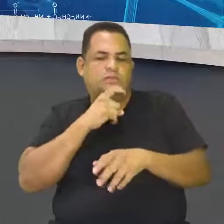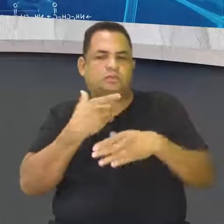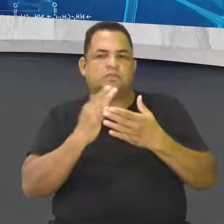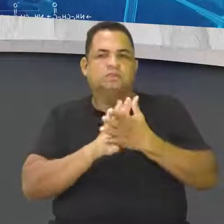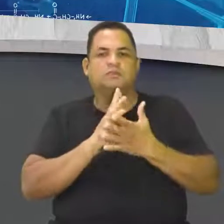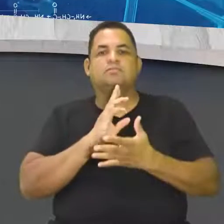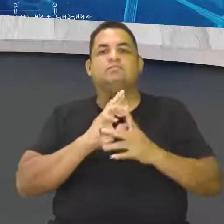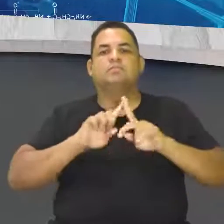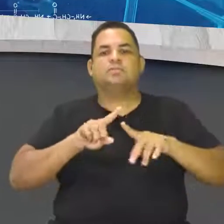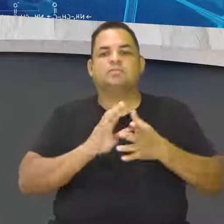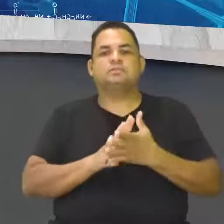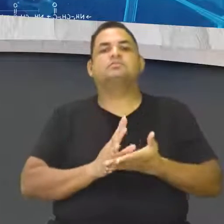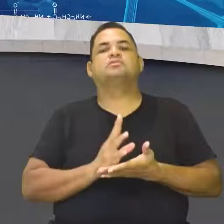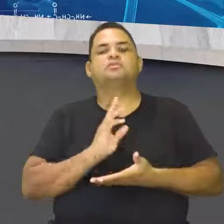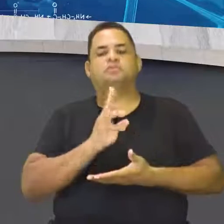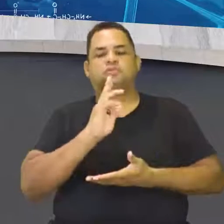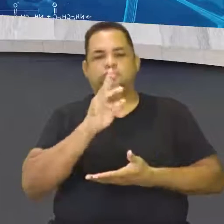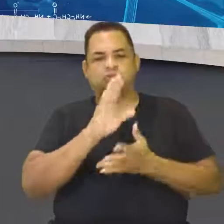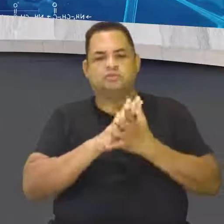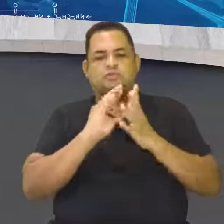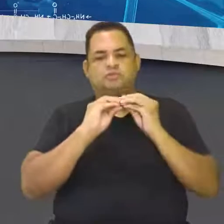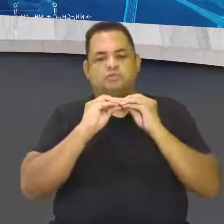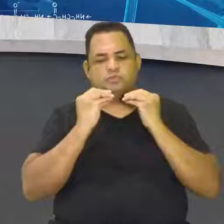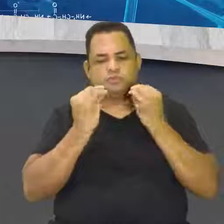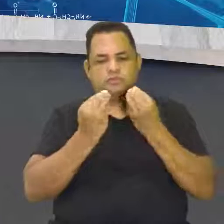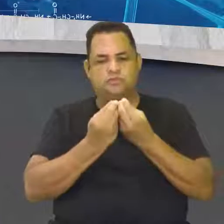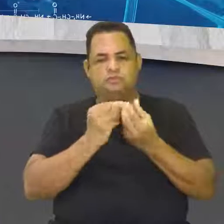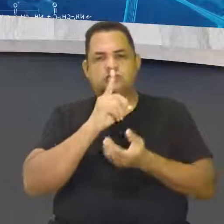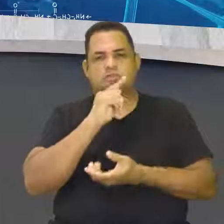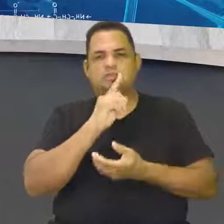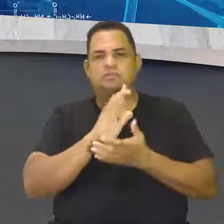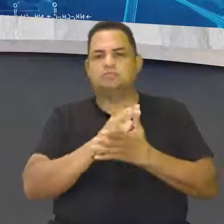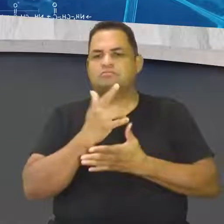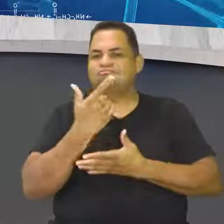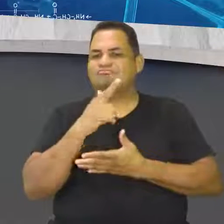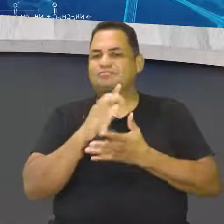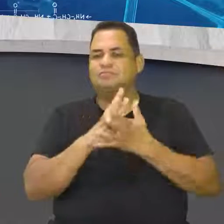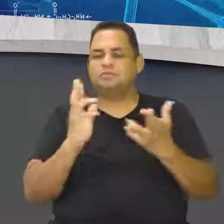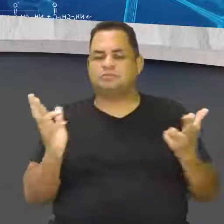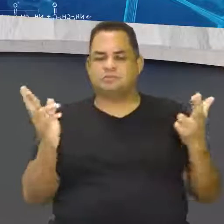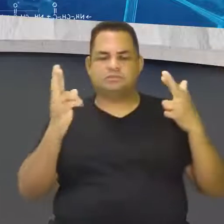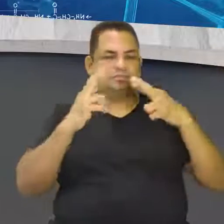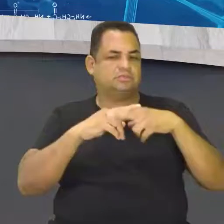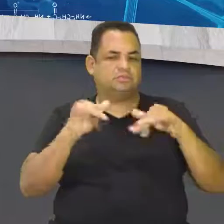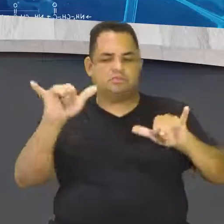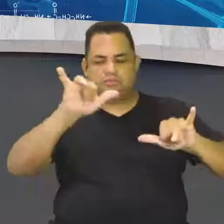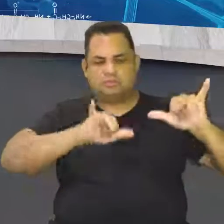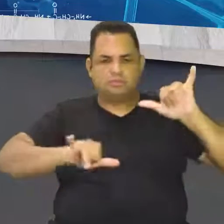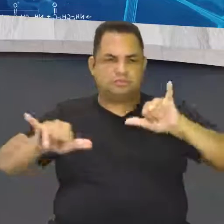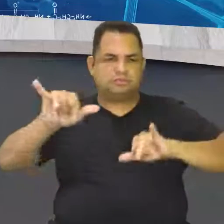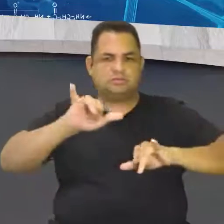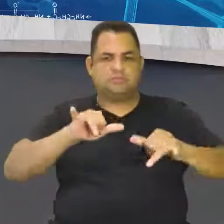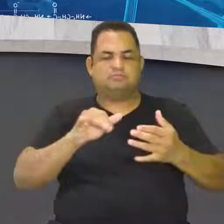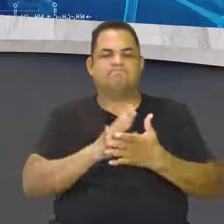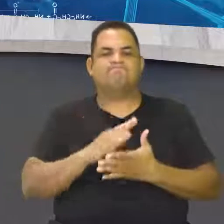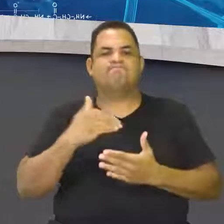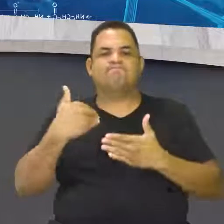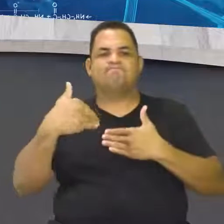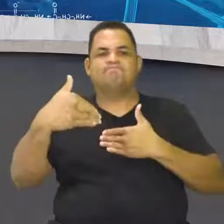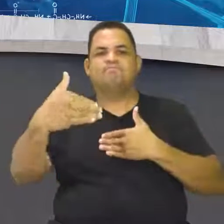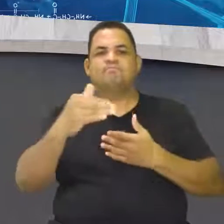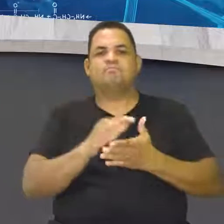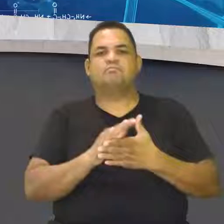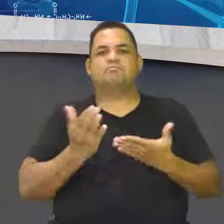gente continua tendo a mesma substância, que é a substância água, então não tem reação química nesse processo. Perfeitamente, professor.